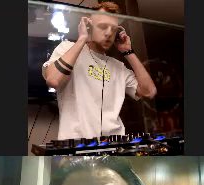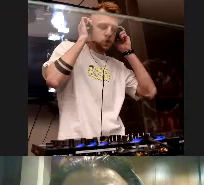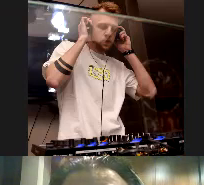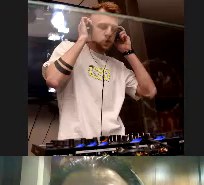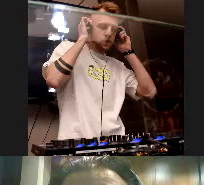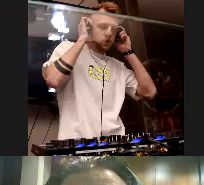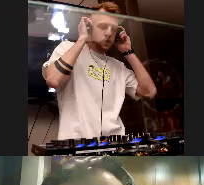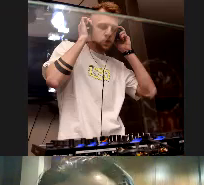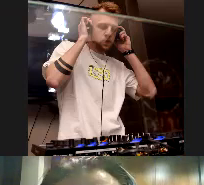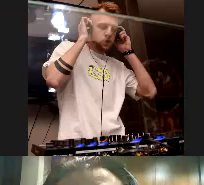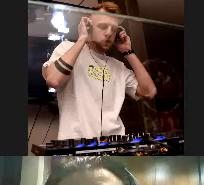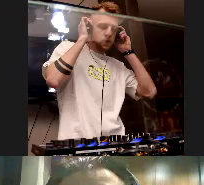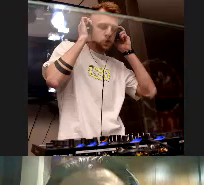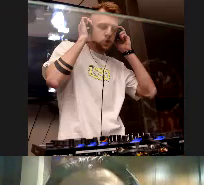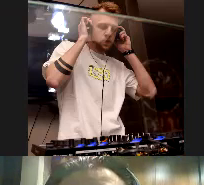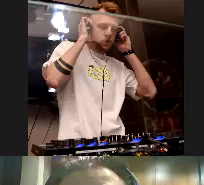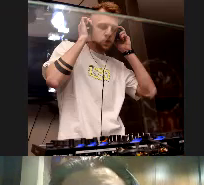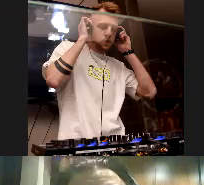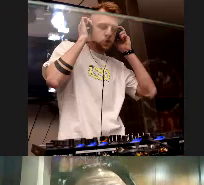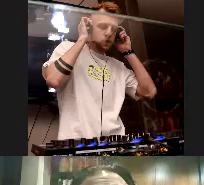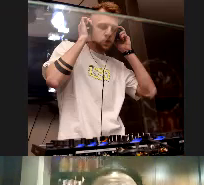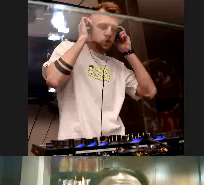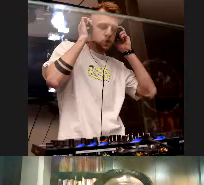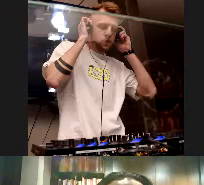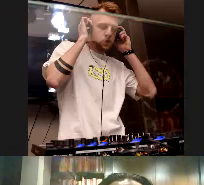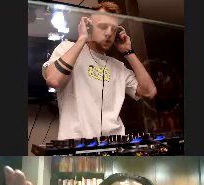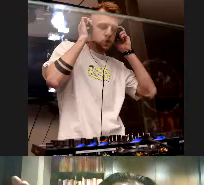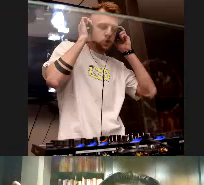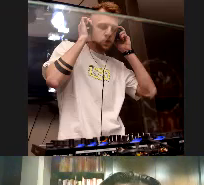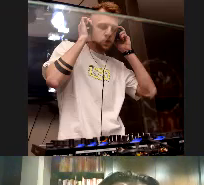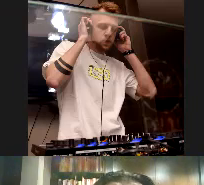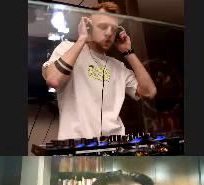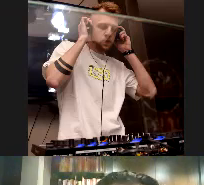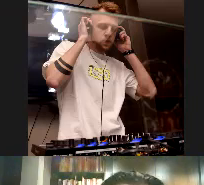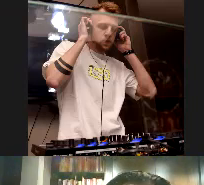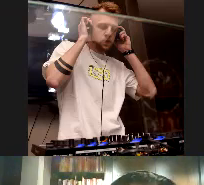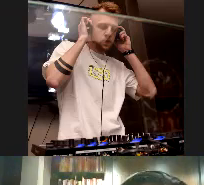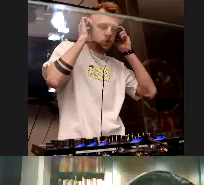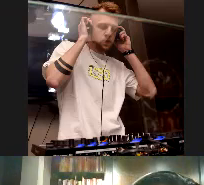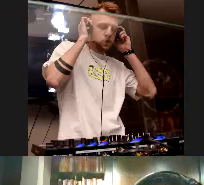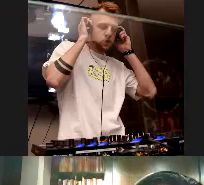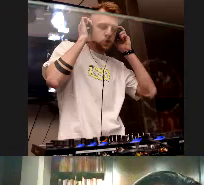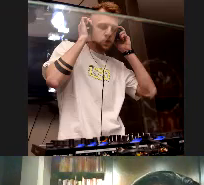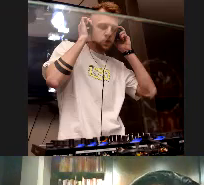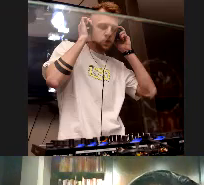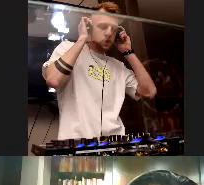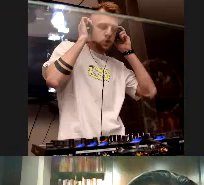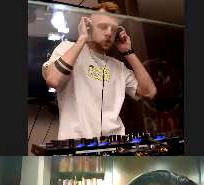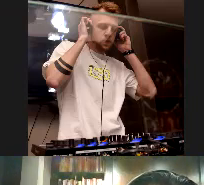fazer tudo. E não é um nem outro. É tu fazer o possível para melhorar